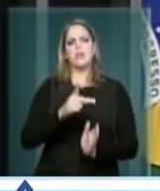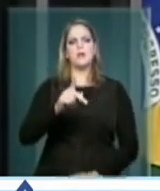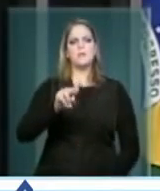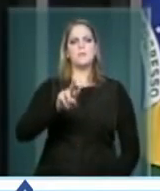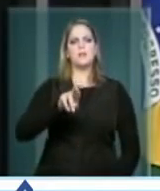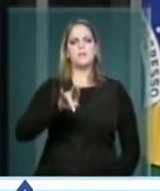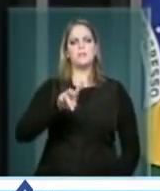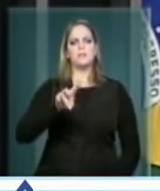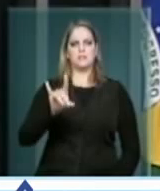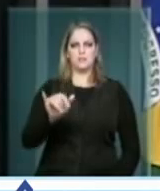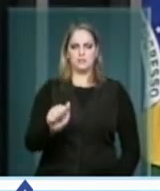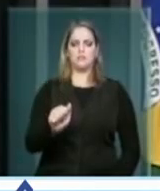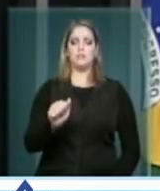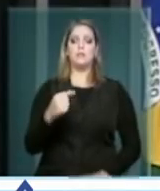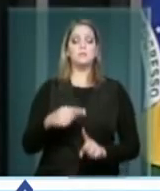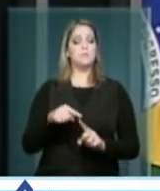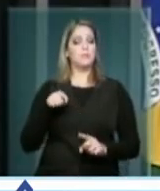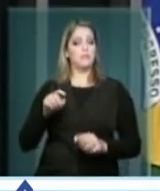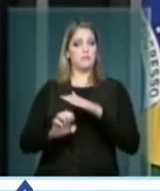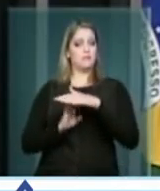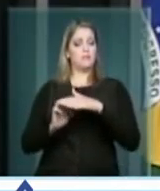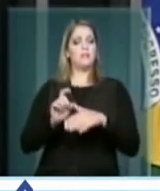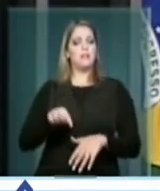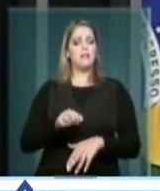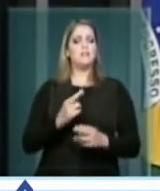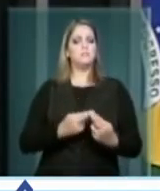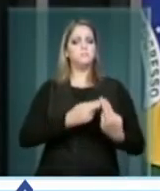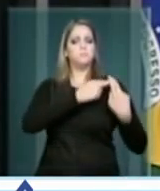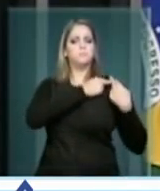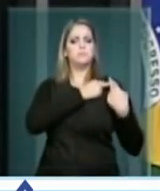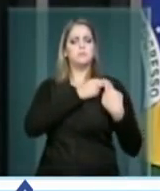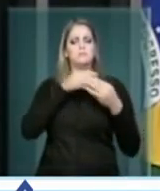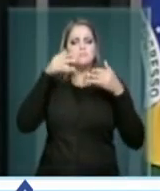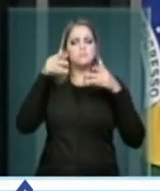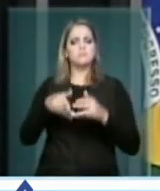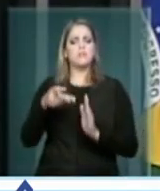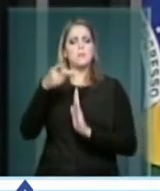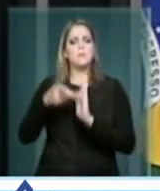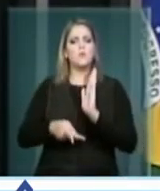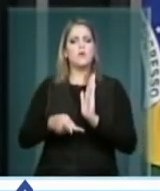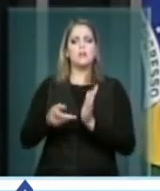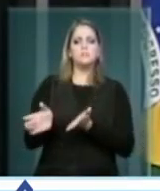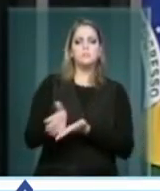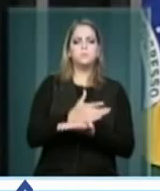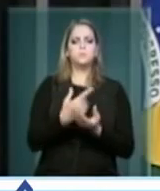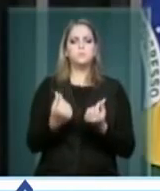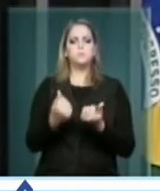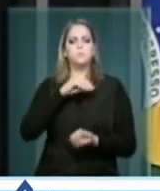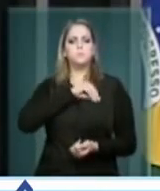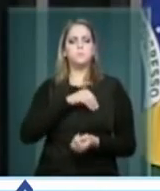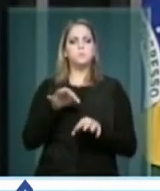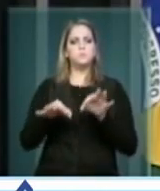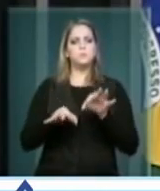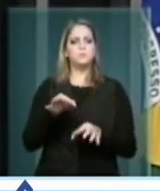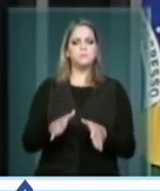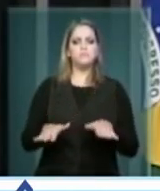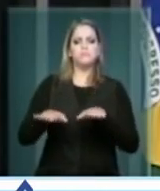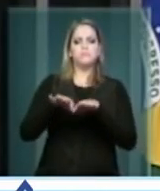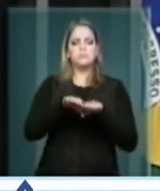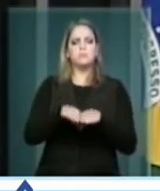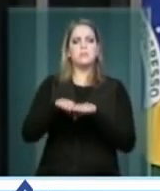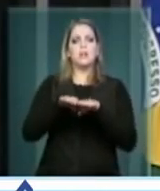Social, justamente por entender que ela se trata do maior programa de redistribuição de renda existente no país, seja entre classes,